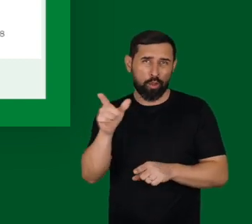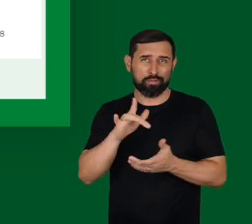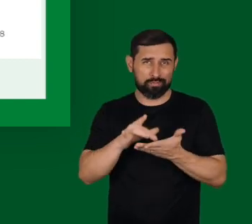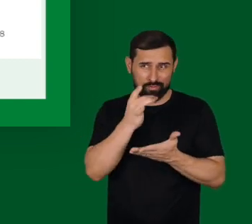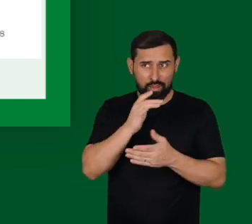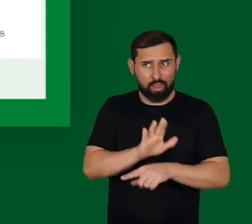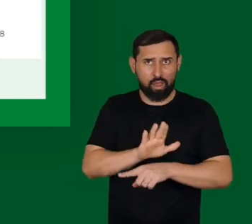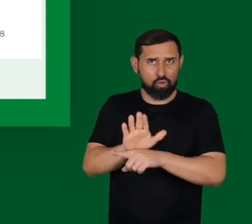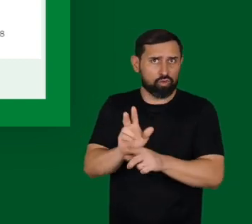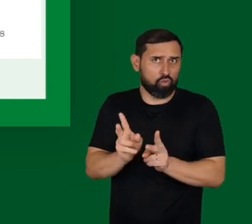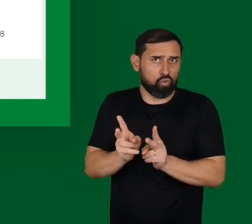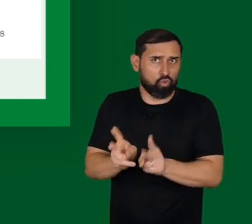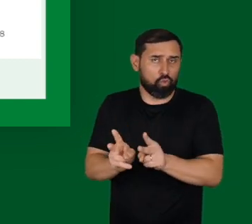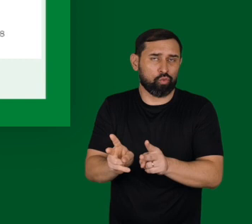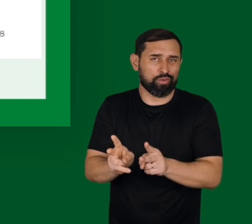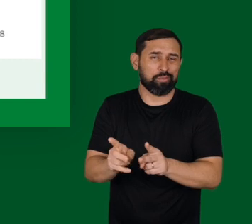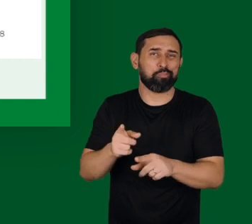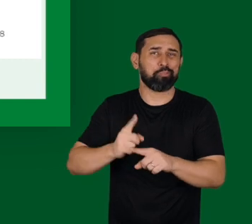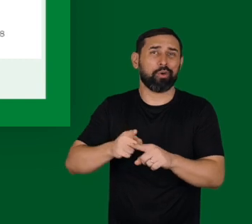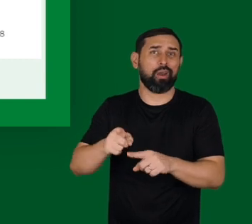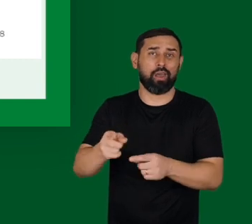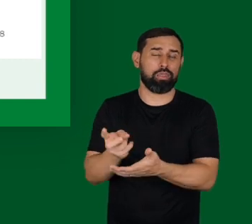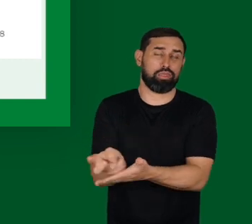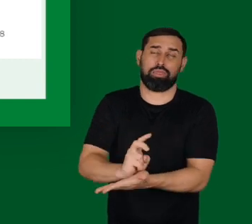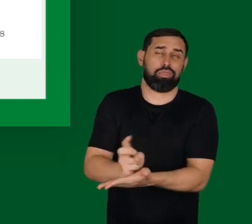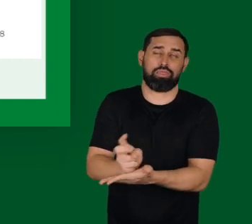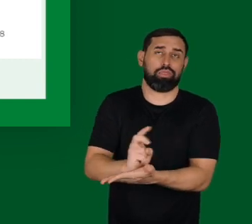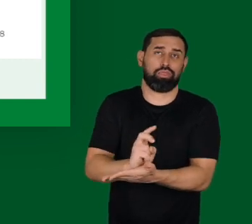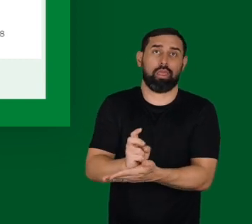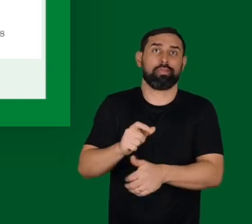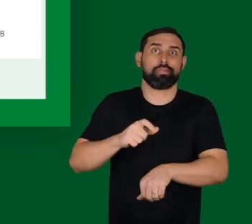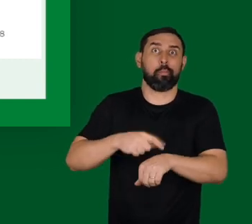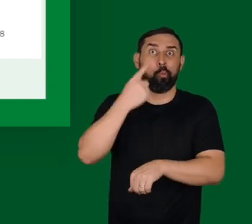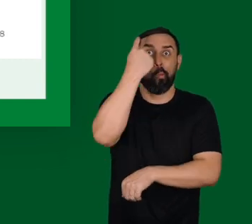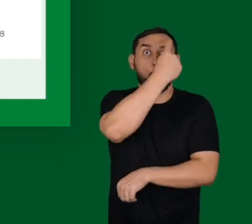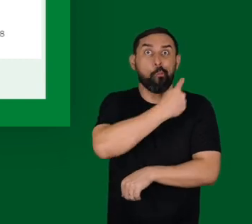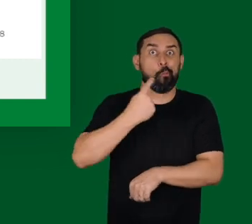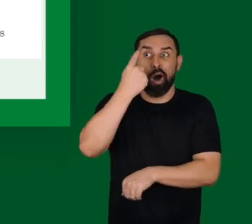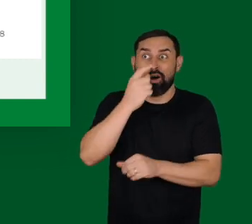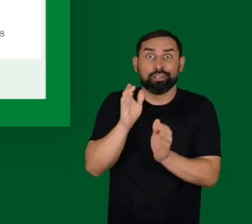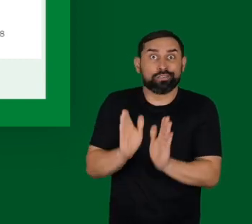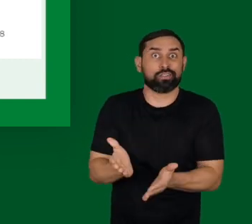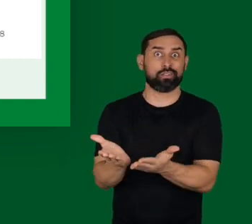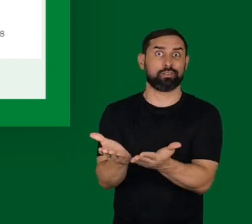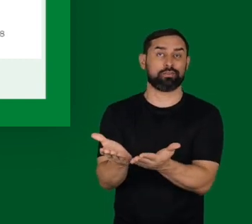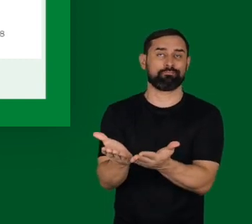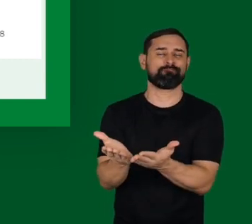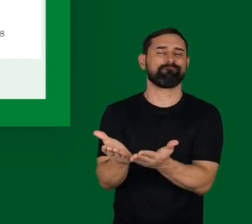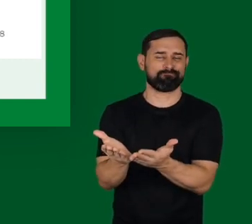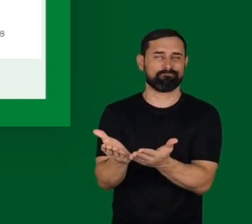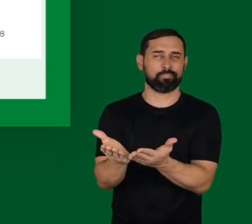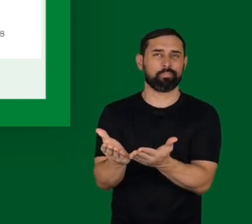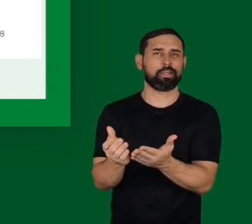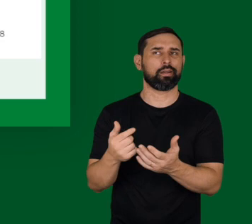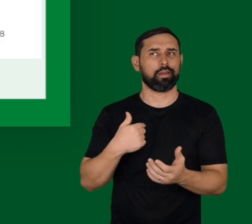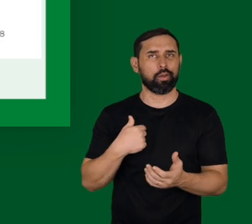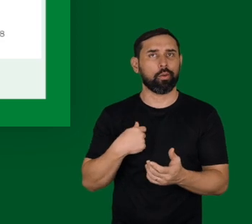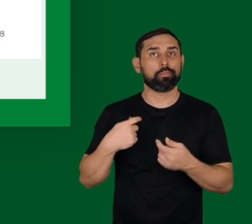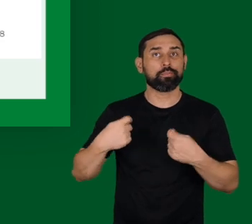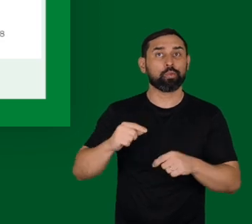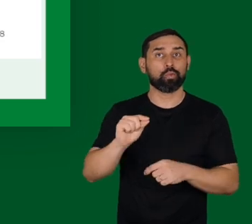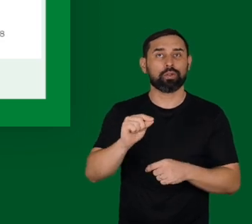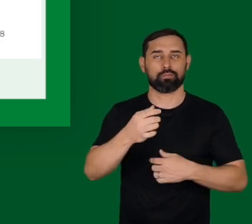repetir a fenitoína, então são períodos, crises convulsivas bem prolongadas, que estão chegando a 60 minutos ou 1 hora